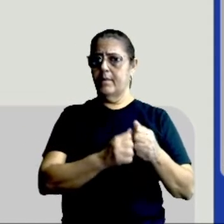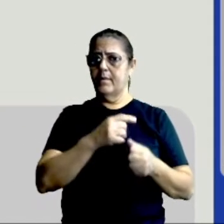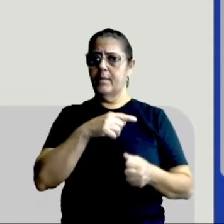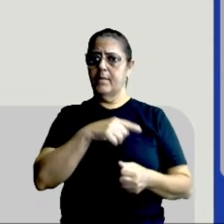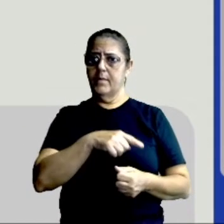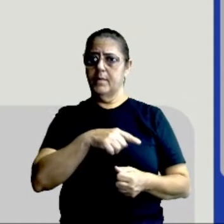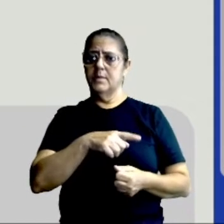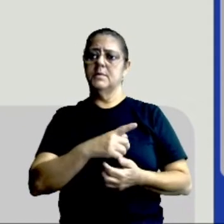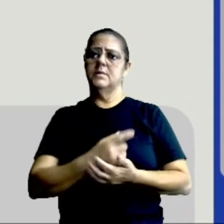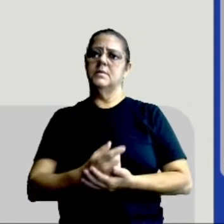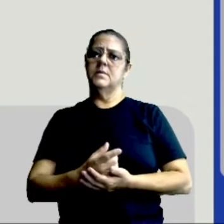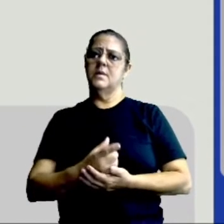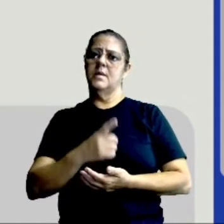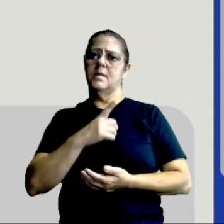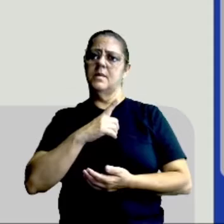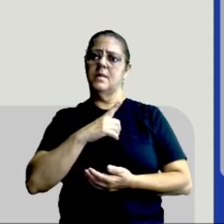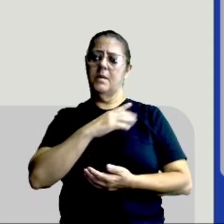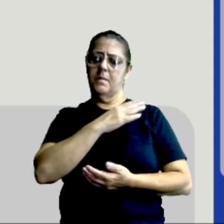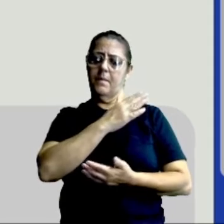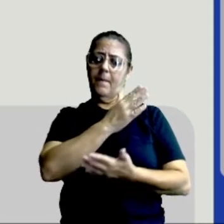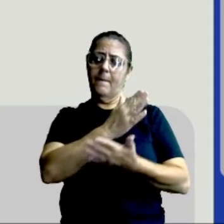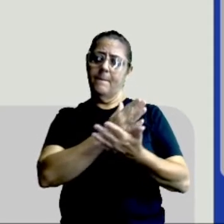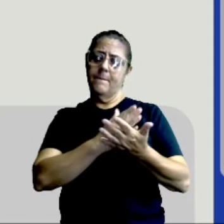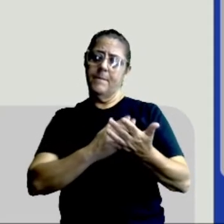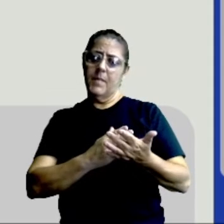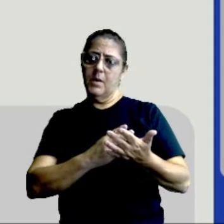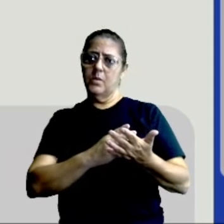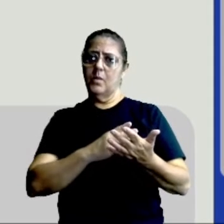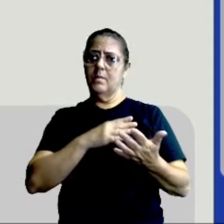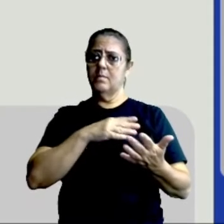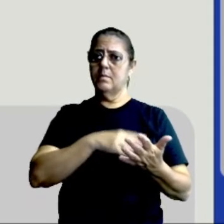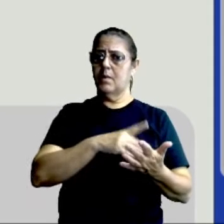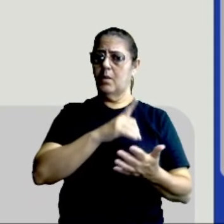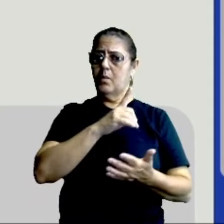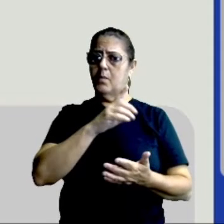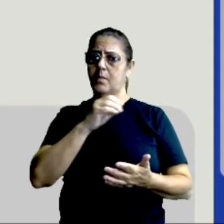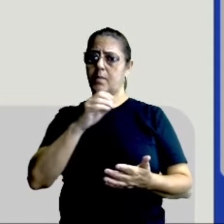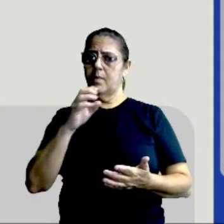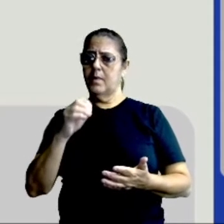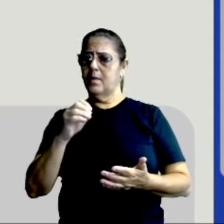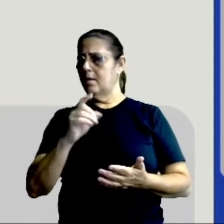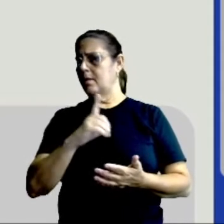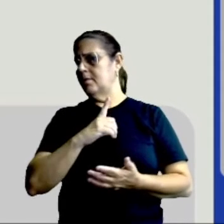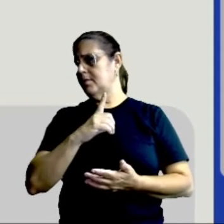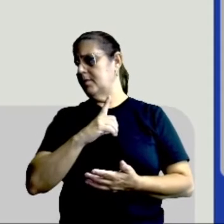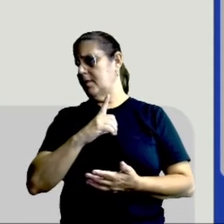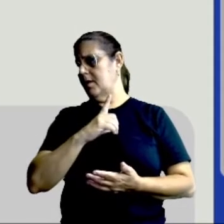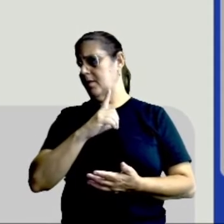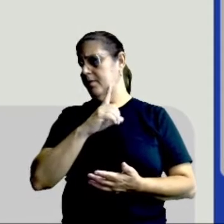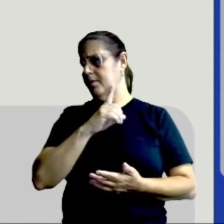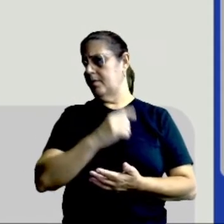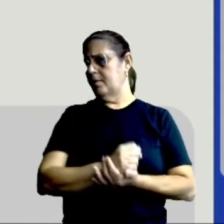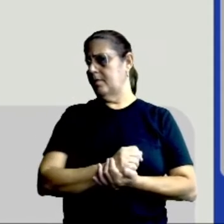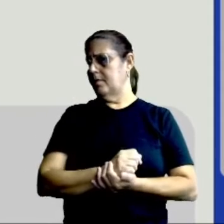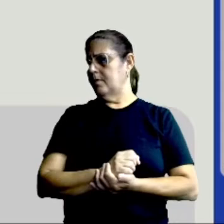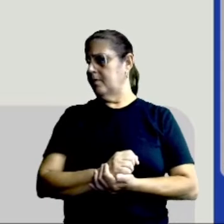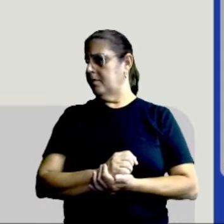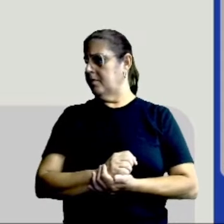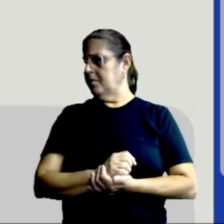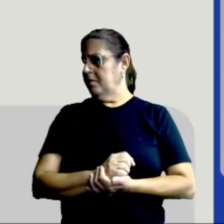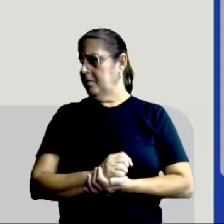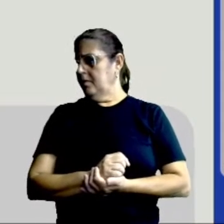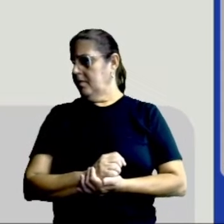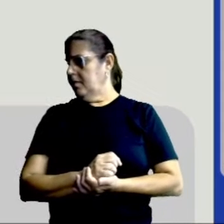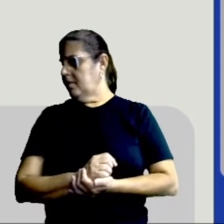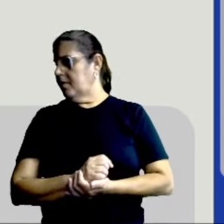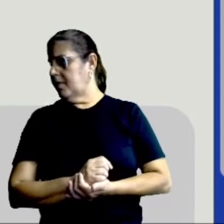O pacote de arroz pesa entre meio quilo e 1 quilo. A gente já viu aqui, ó, que tem 1 quilo e quase meio, né? 400